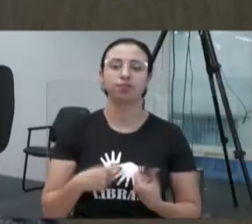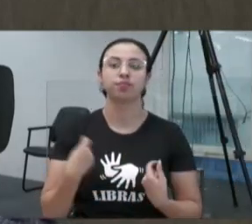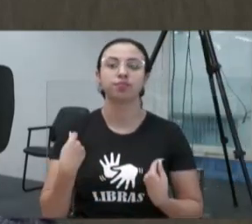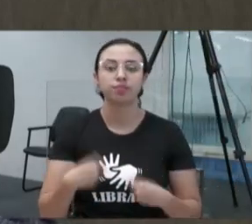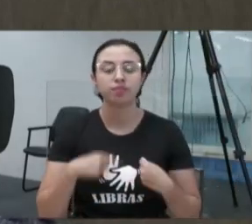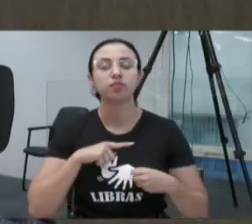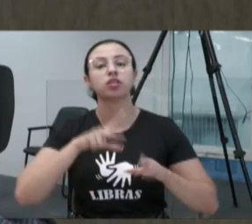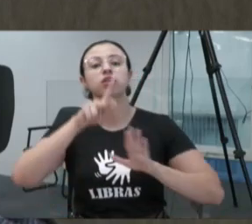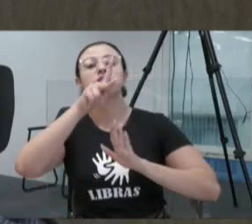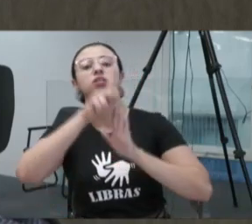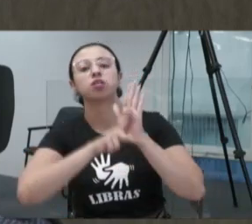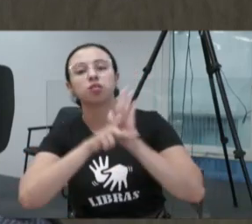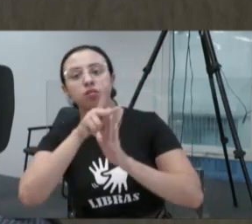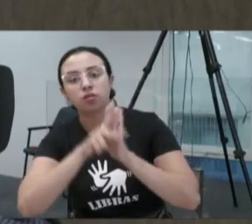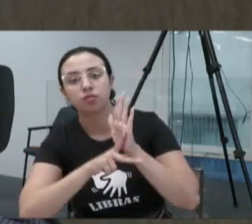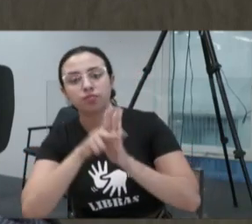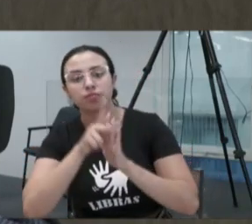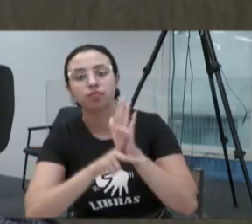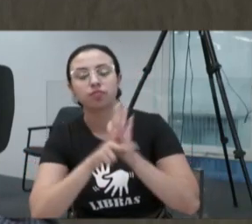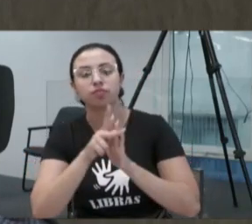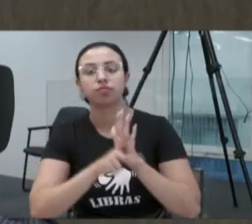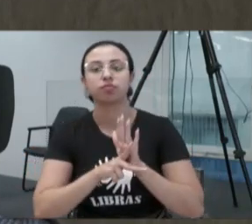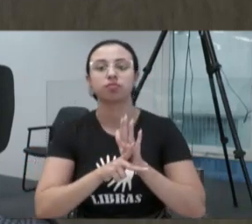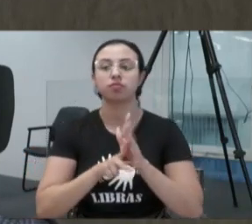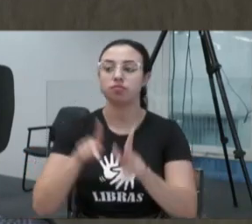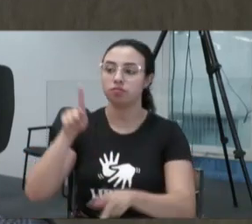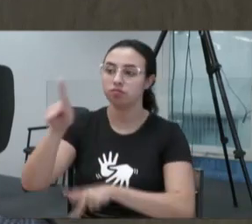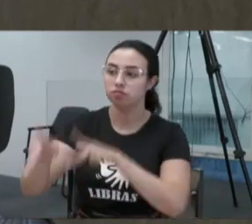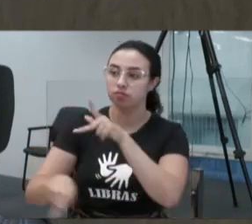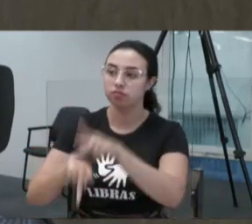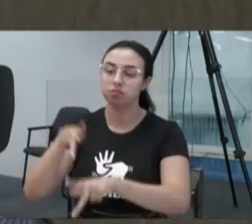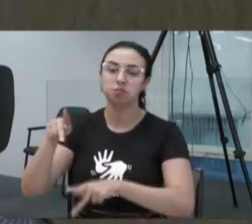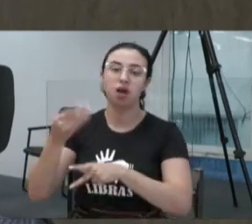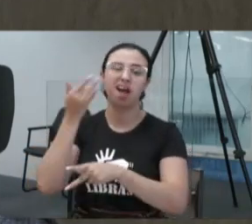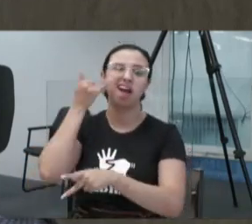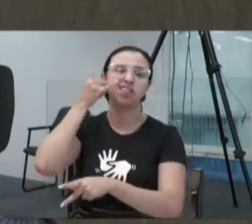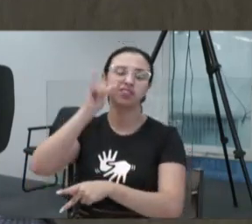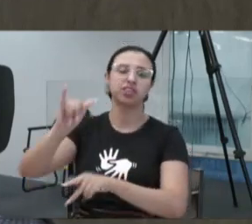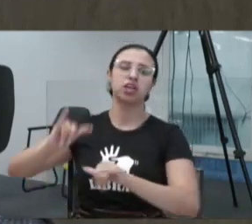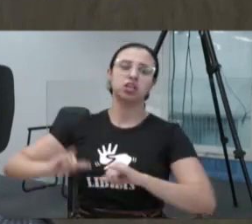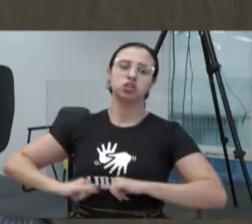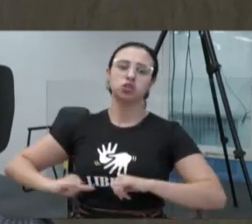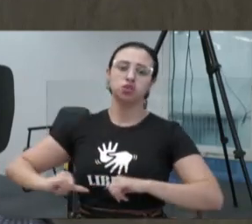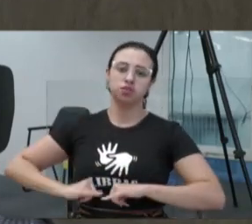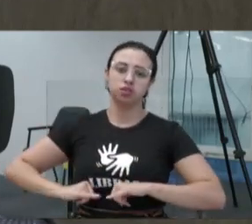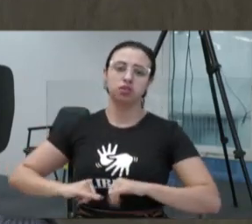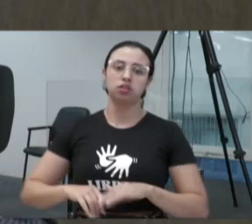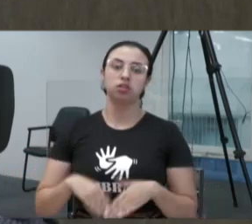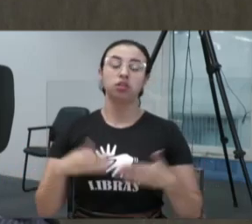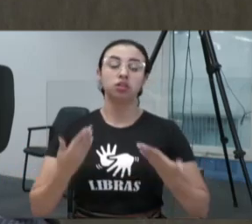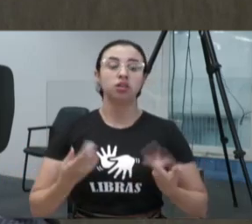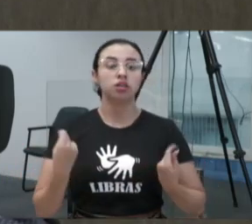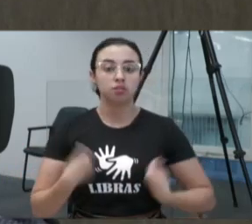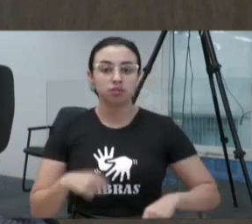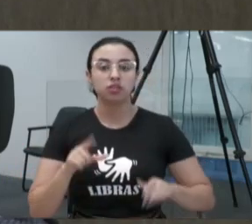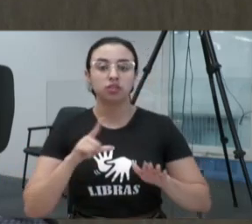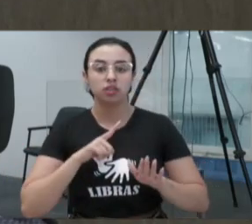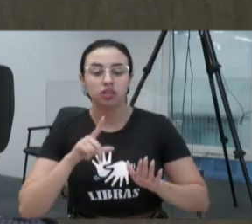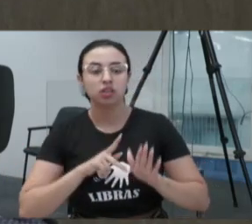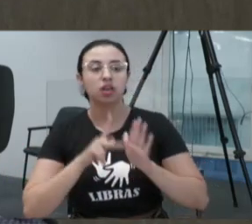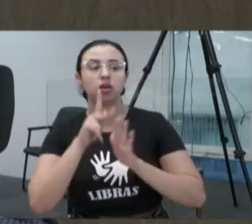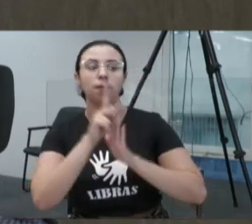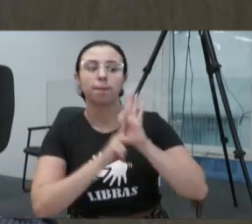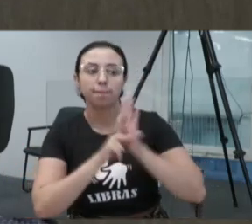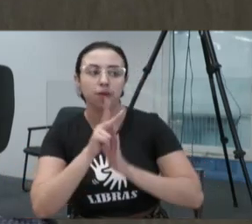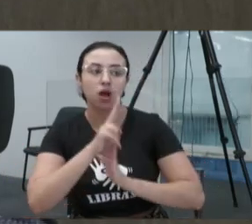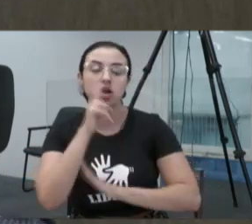ter um projeto que não, a população não venha sofrer mais do que já está sofrendo. Então, tem que ter um programa